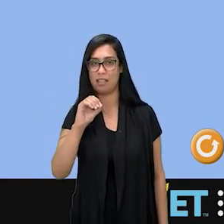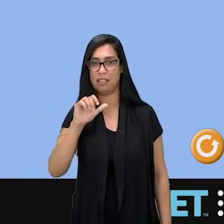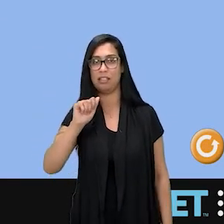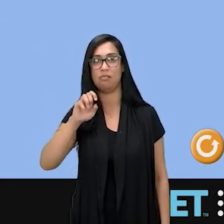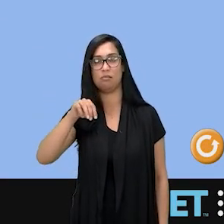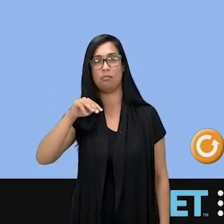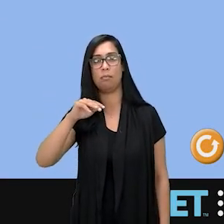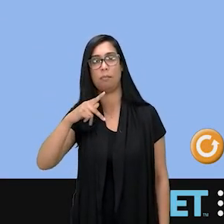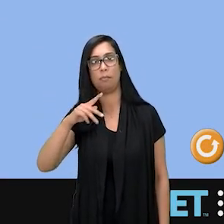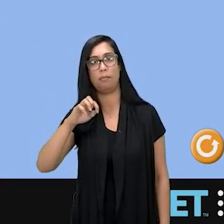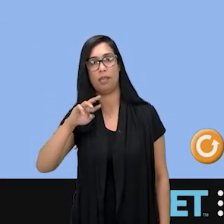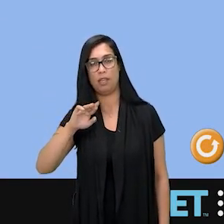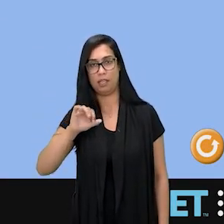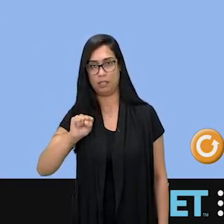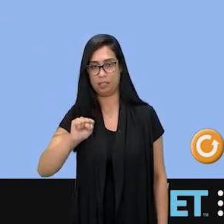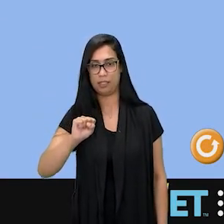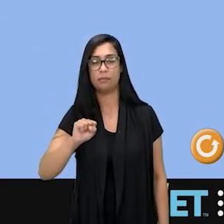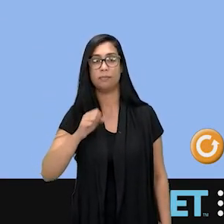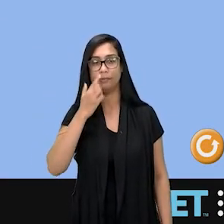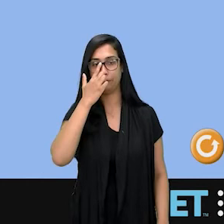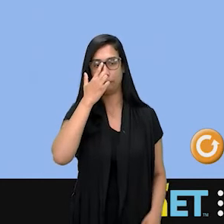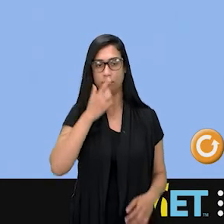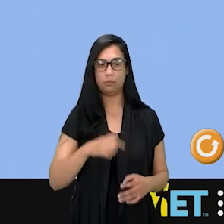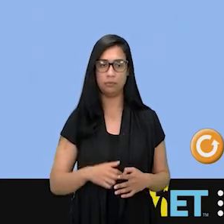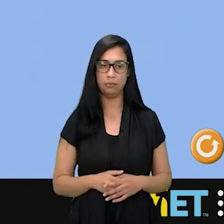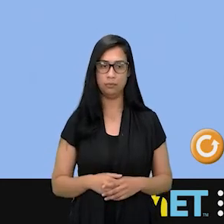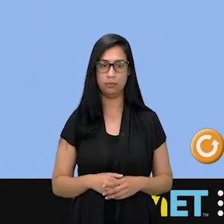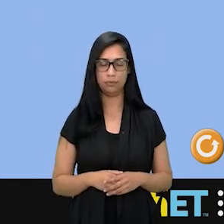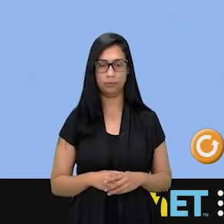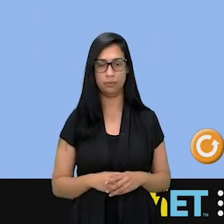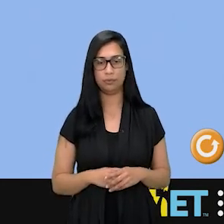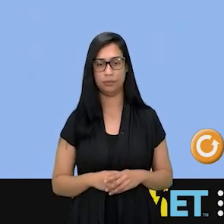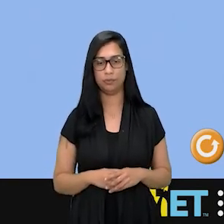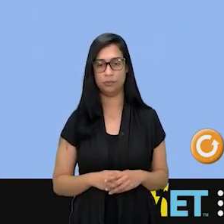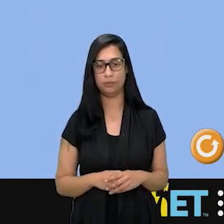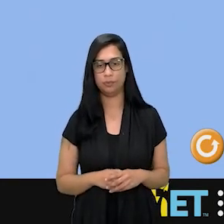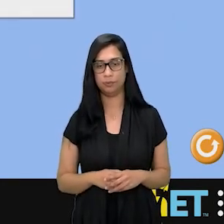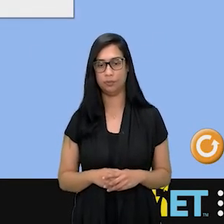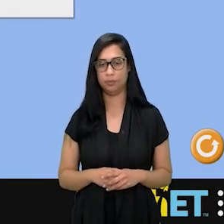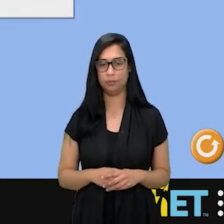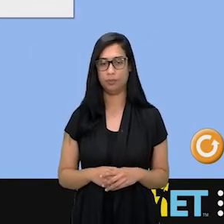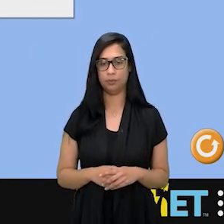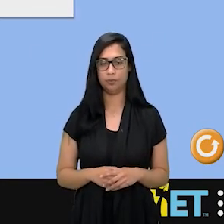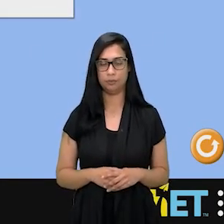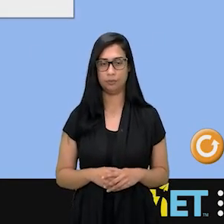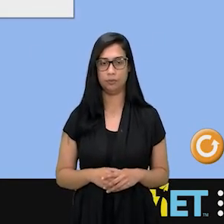aqui se eu consigo pôr certinho aqui.